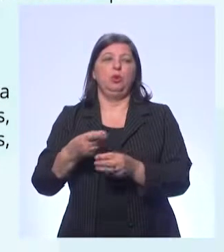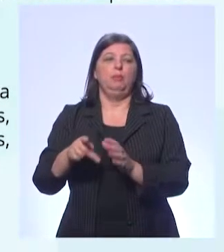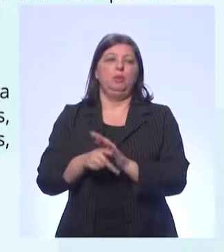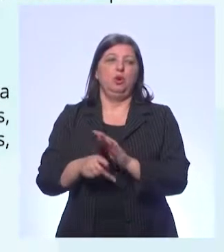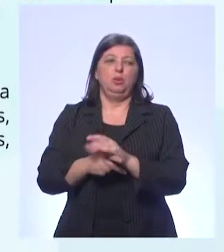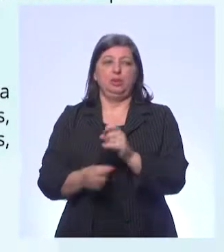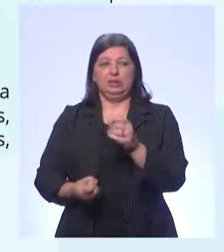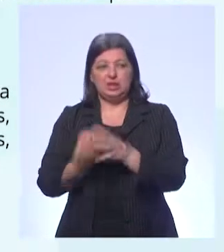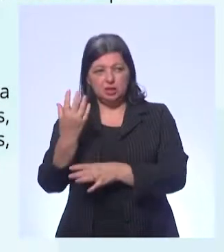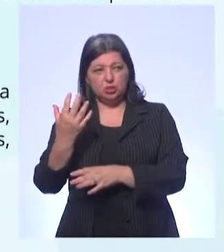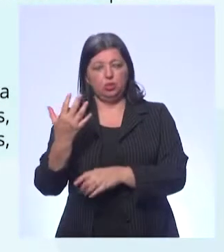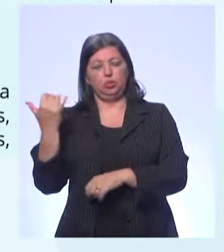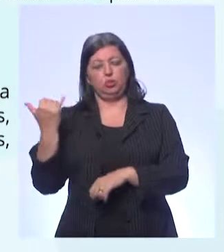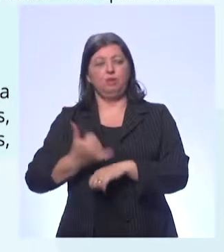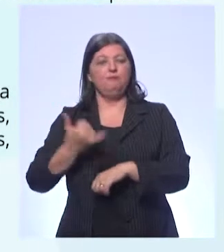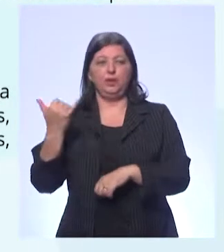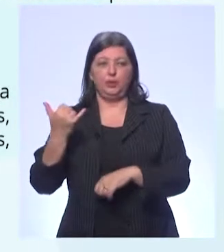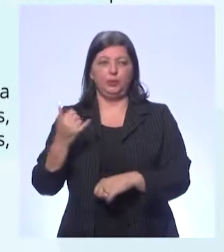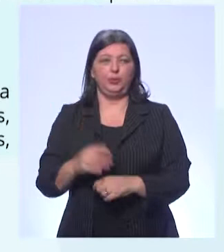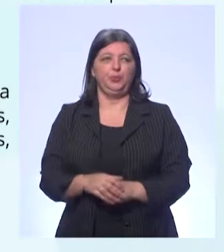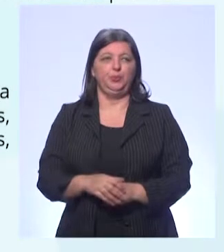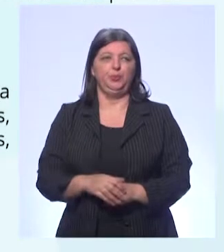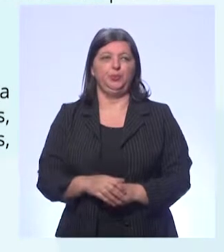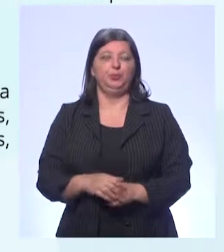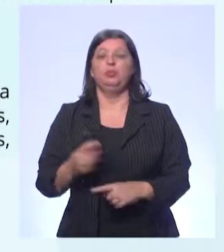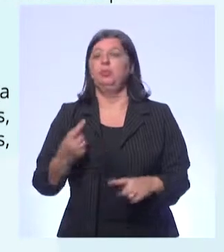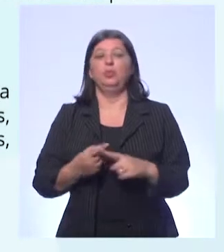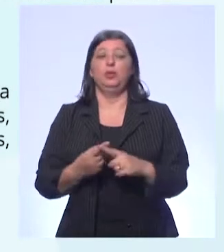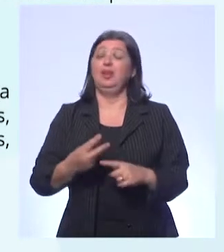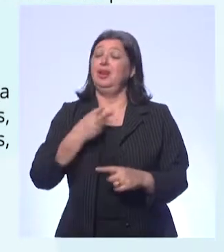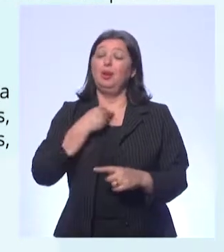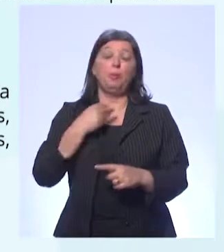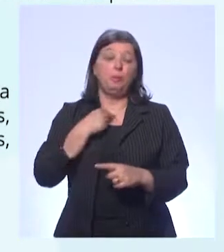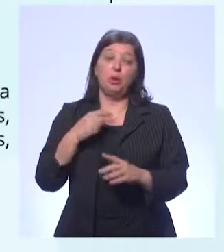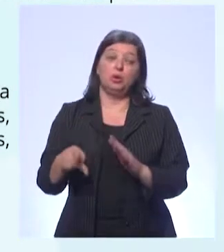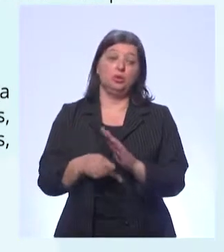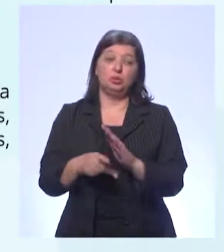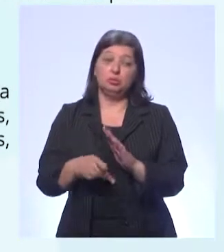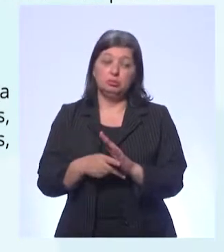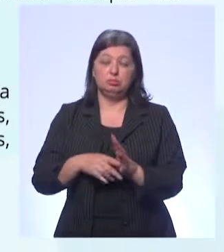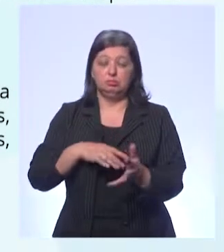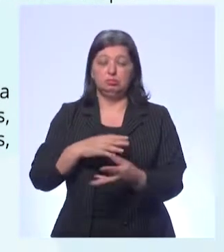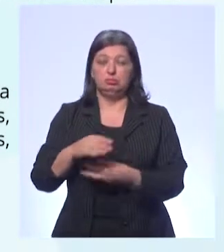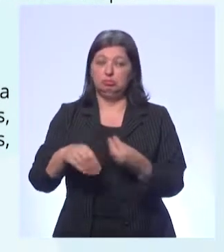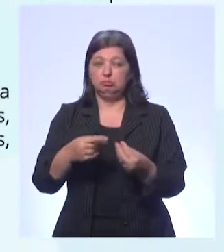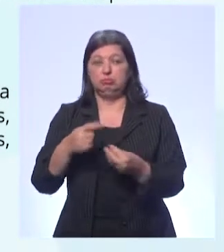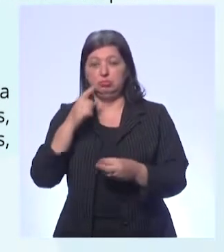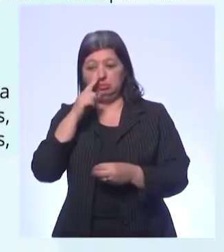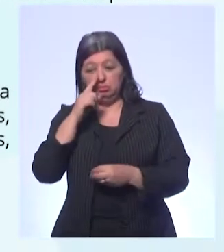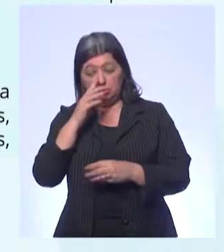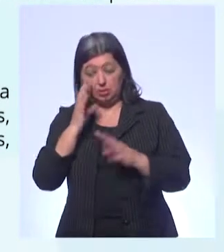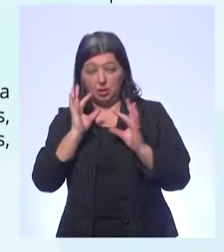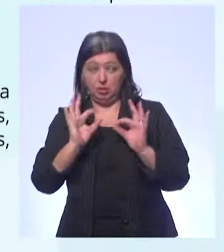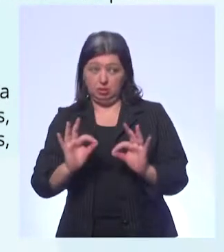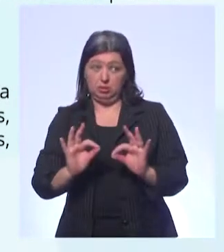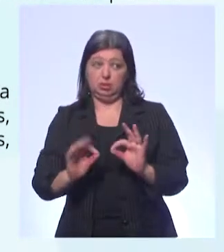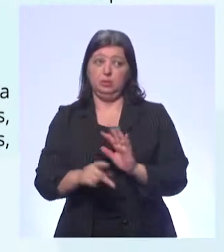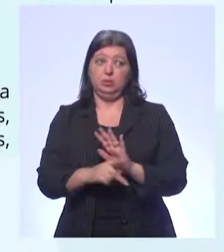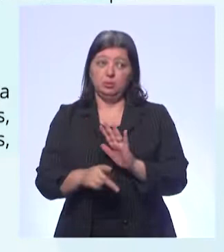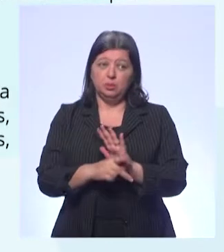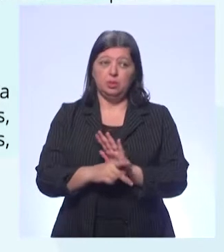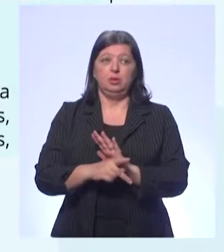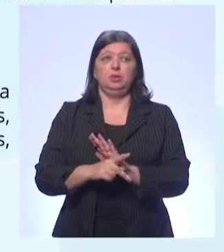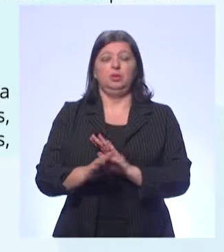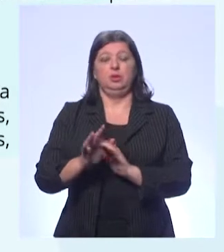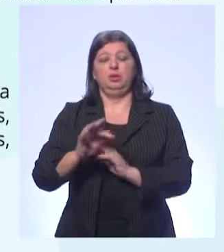eu tenho a toxicidade, porque eu não posso superdosar o ferro, então eu tenho que tomar cuidado com a quantidade de ferro no meu organismo,